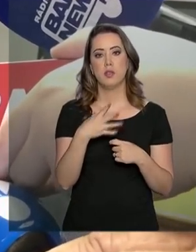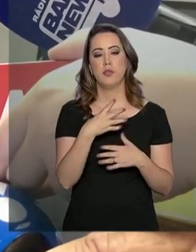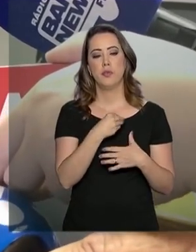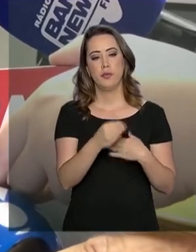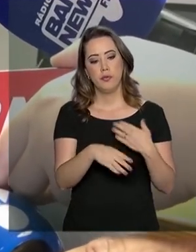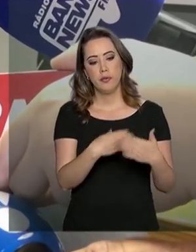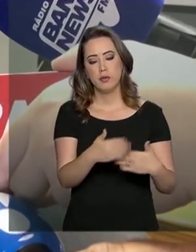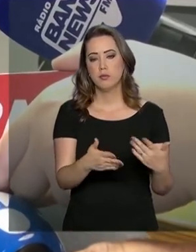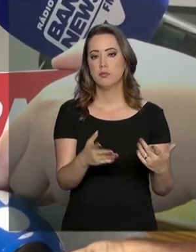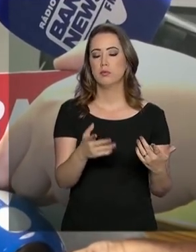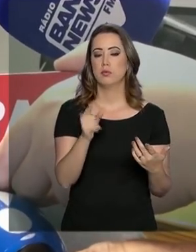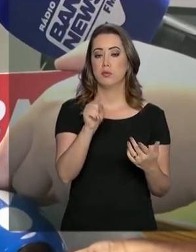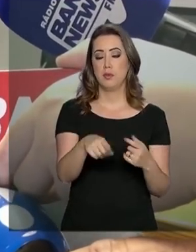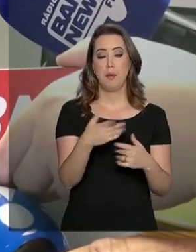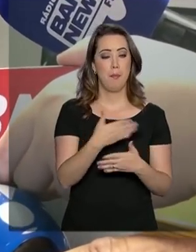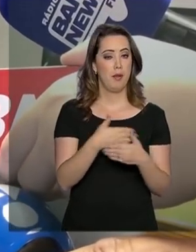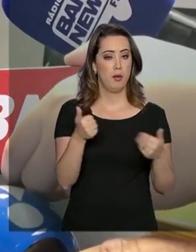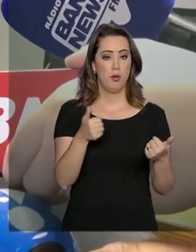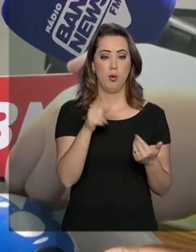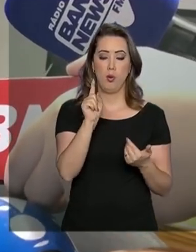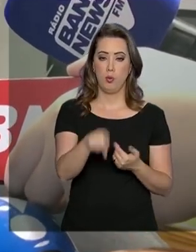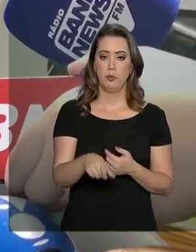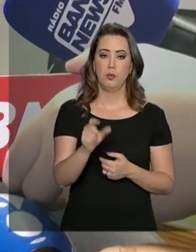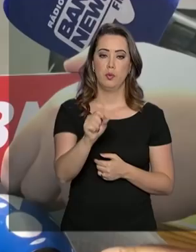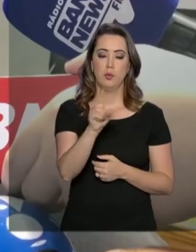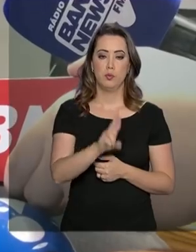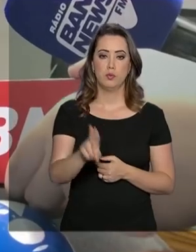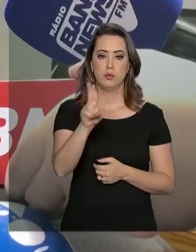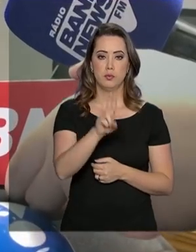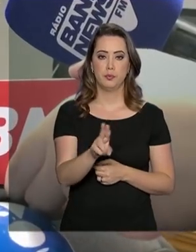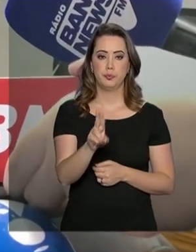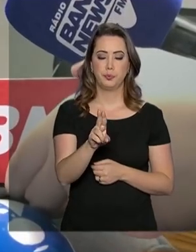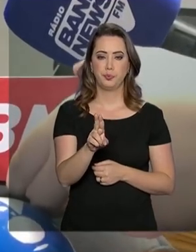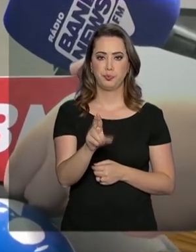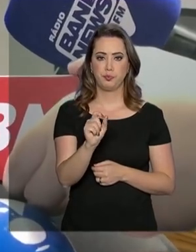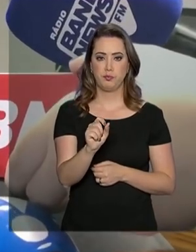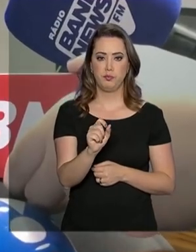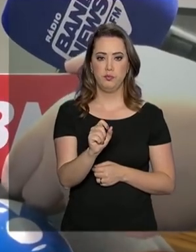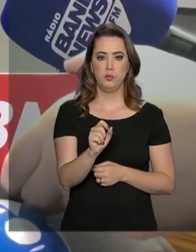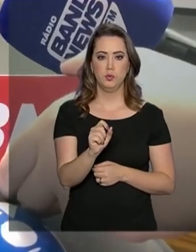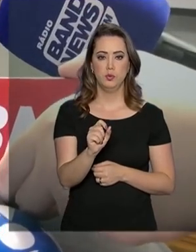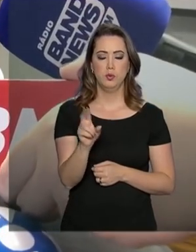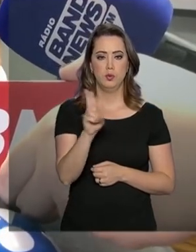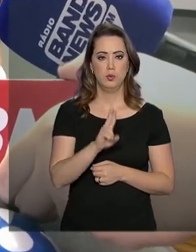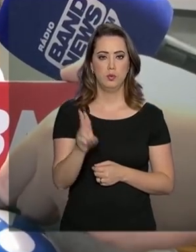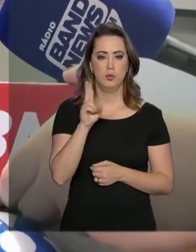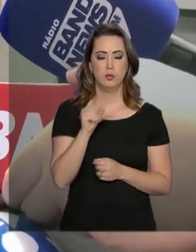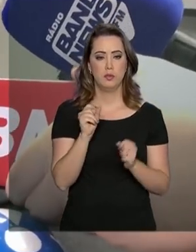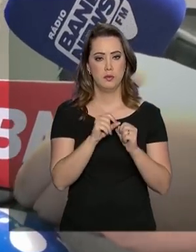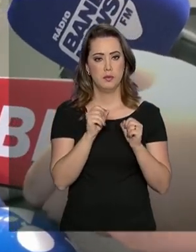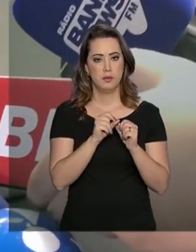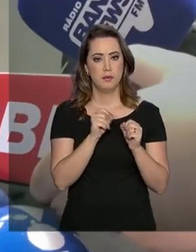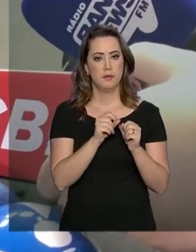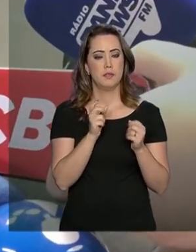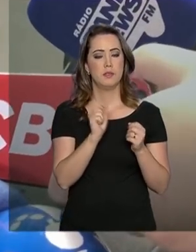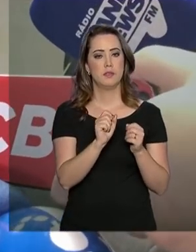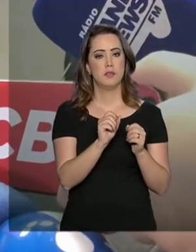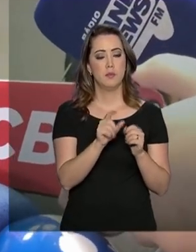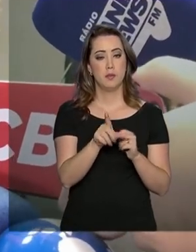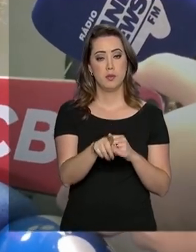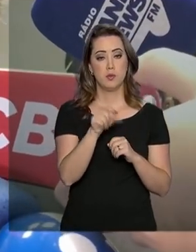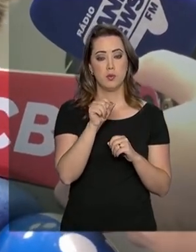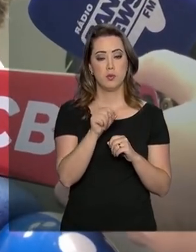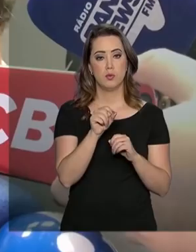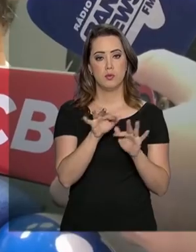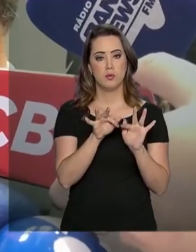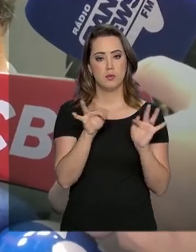incluir na declaração, é claro que, a princípio, ele vai ter que vantagens em fazer pela opção